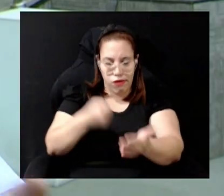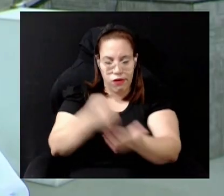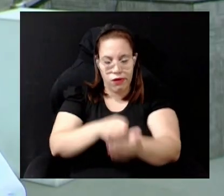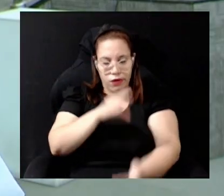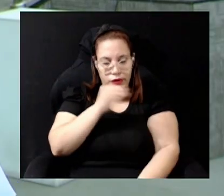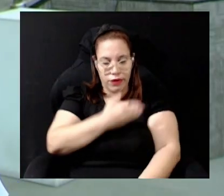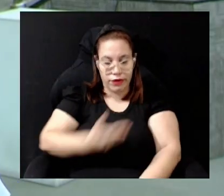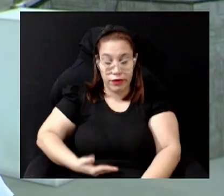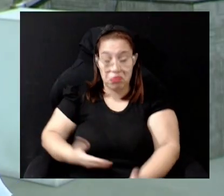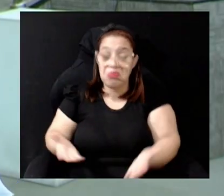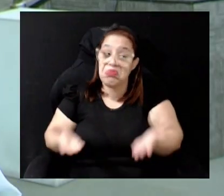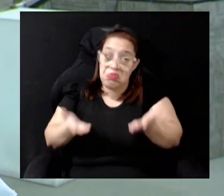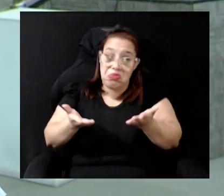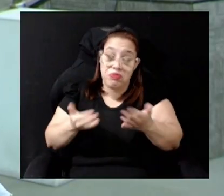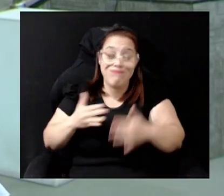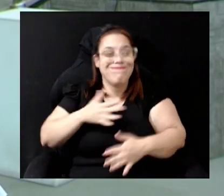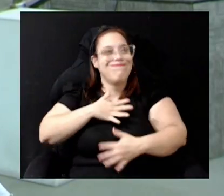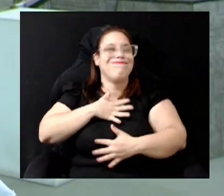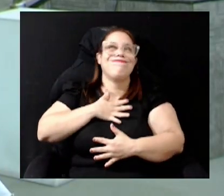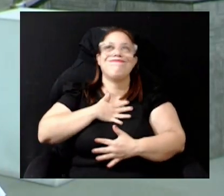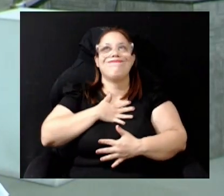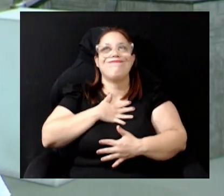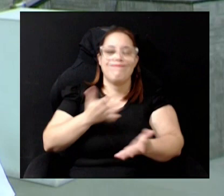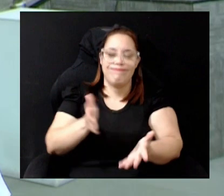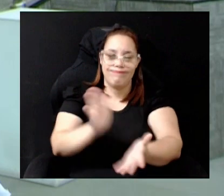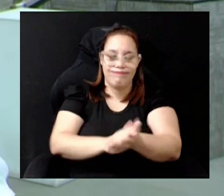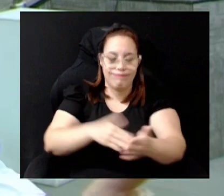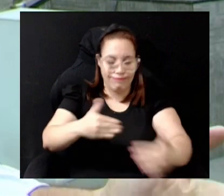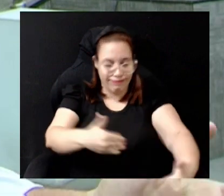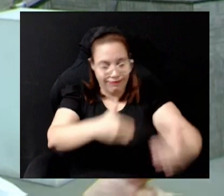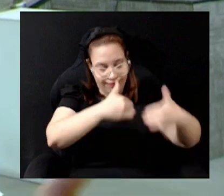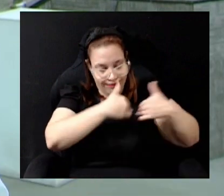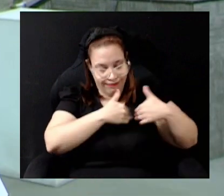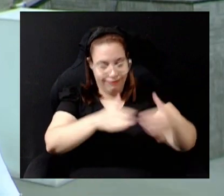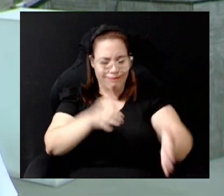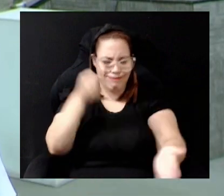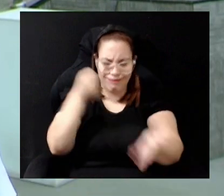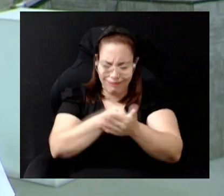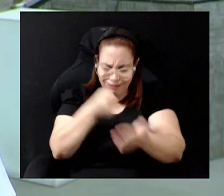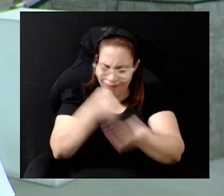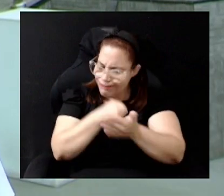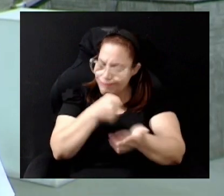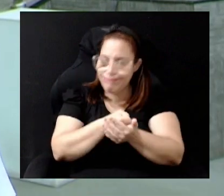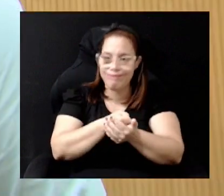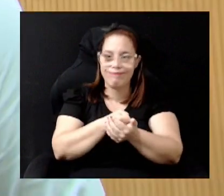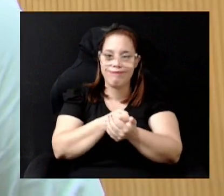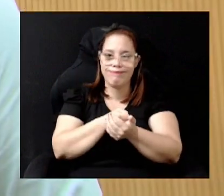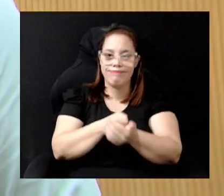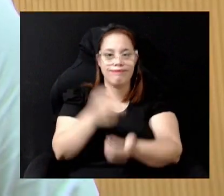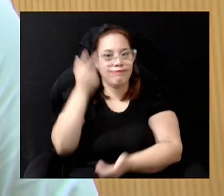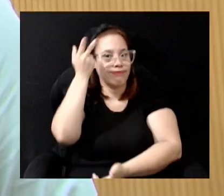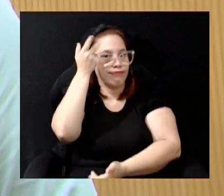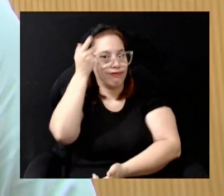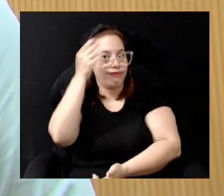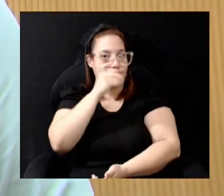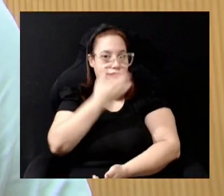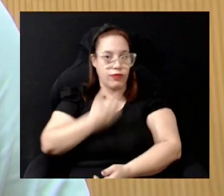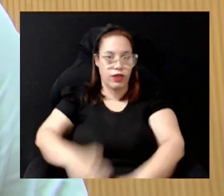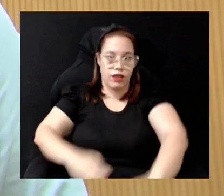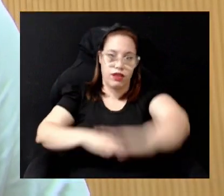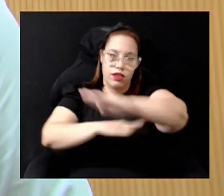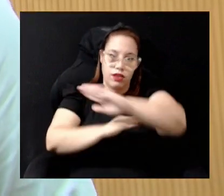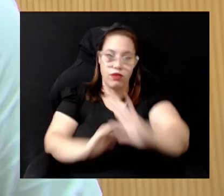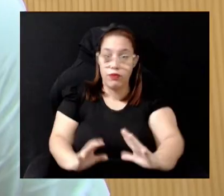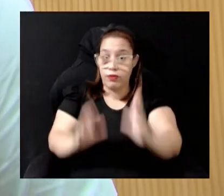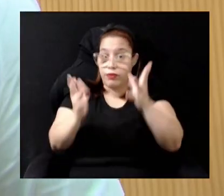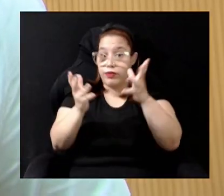mesma paixão, né, com a mesma responsabilidade e dedicação que já é comum do servidor público da Câmara. Esse evento foi para proporcionar